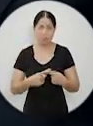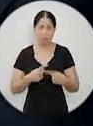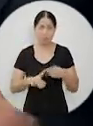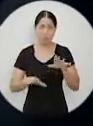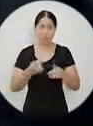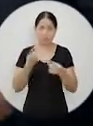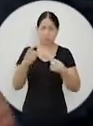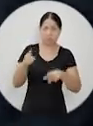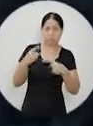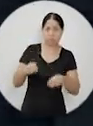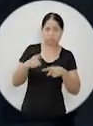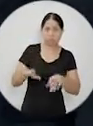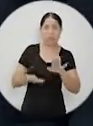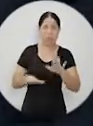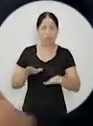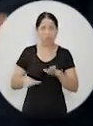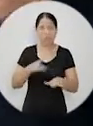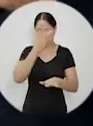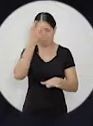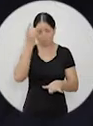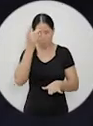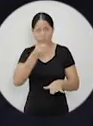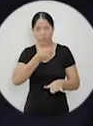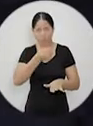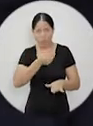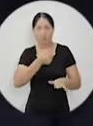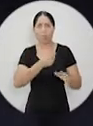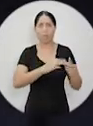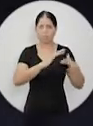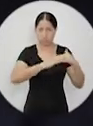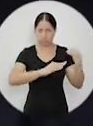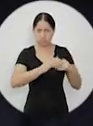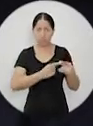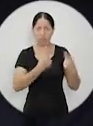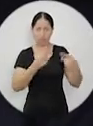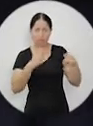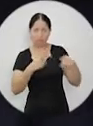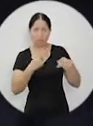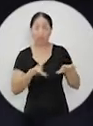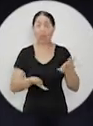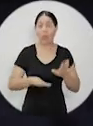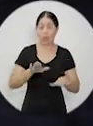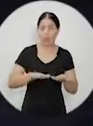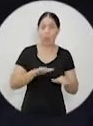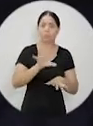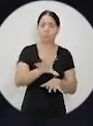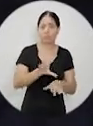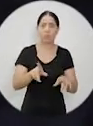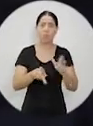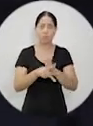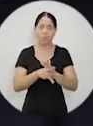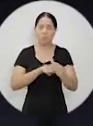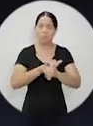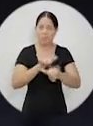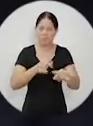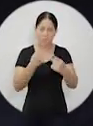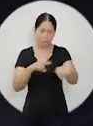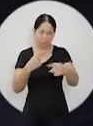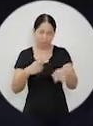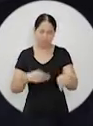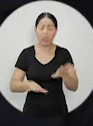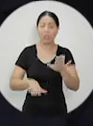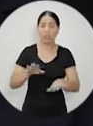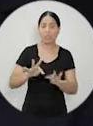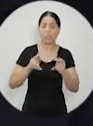Há ataques a jornalistas, há ataques a setores da imprensa, há ataques àqueles